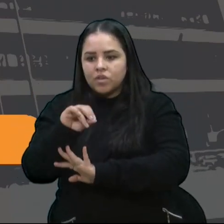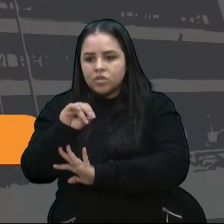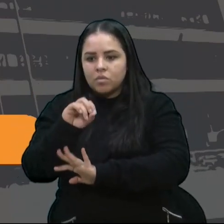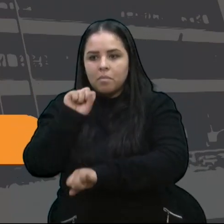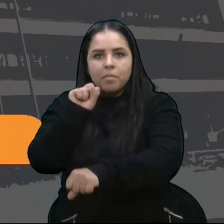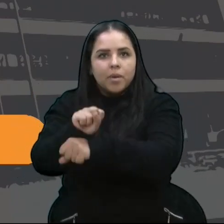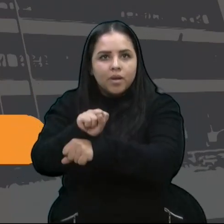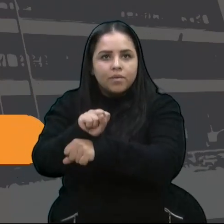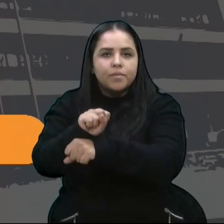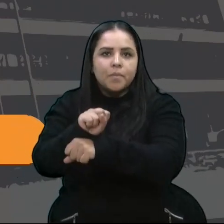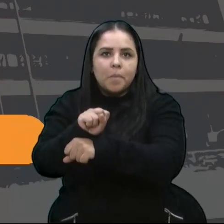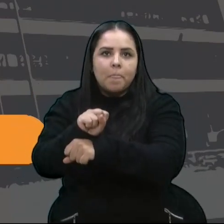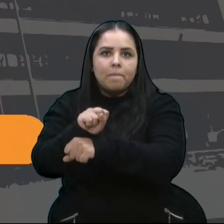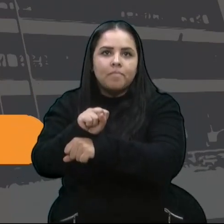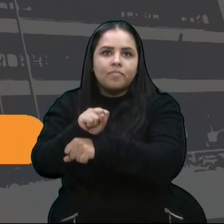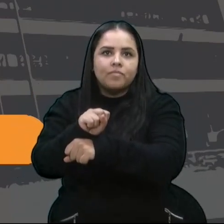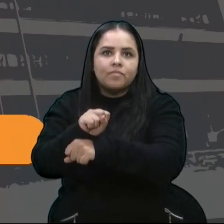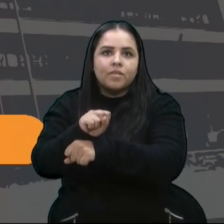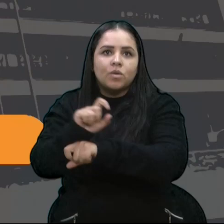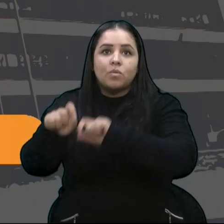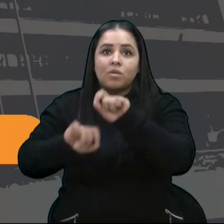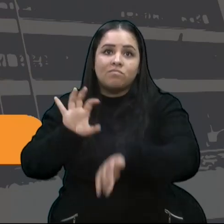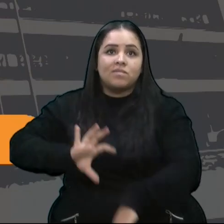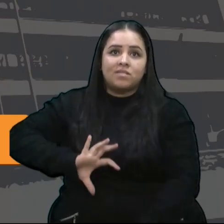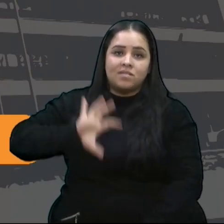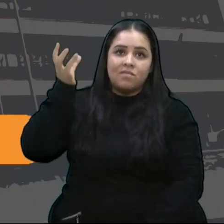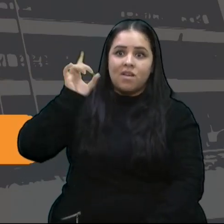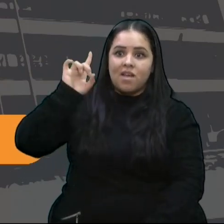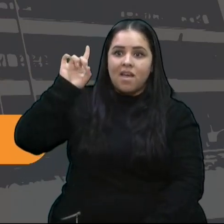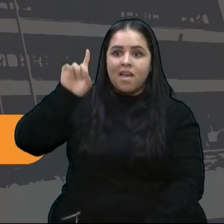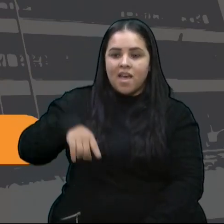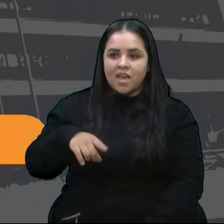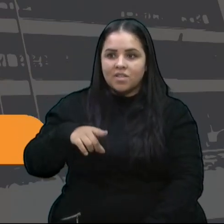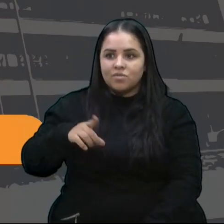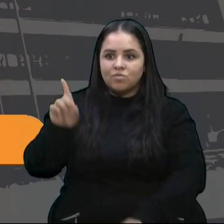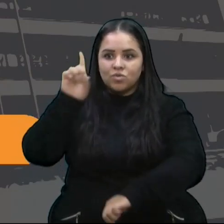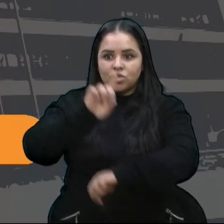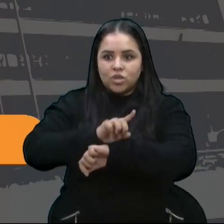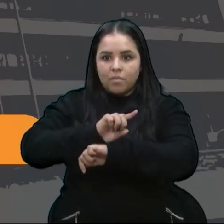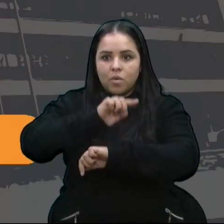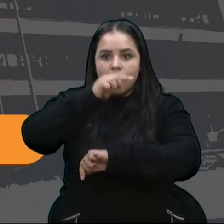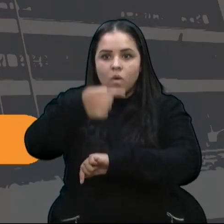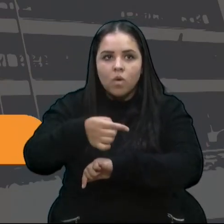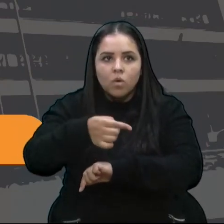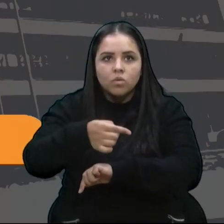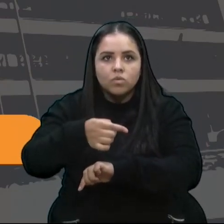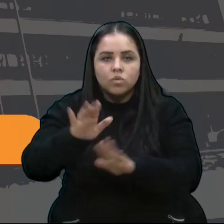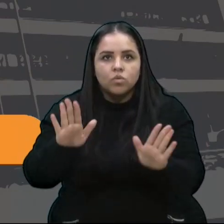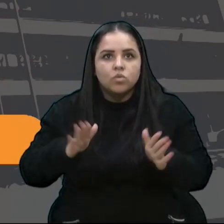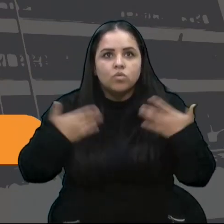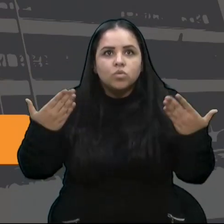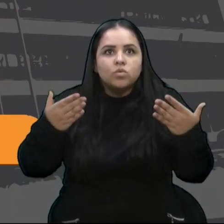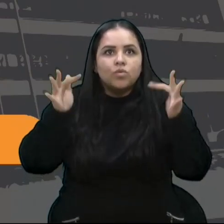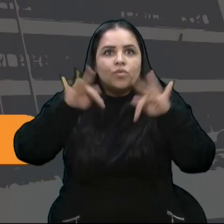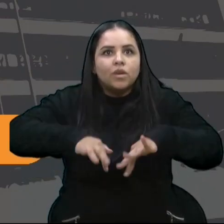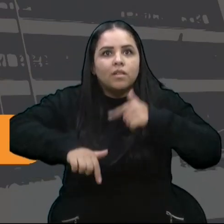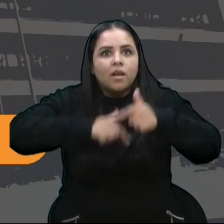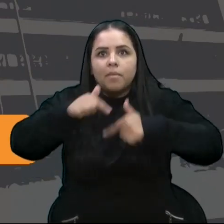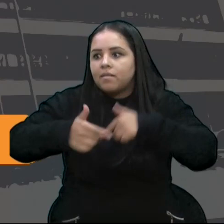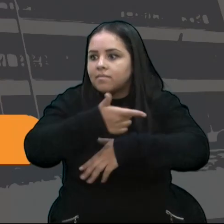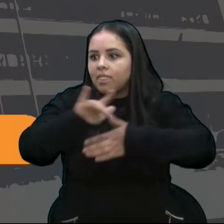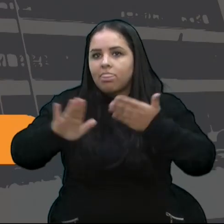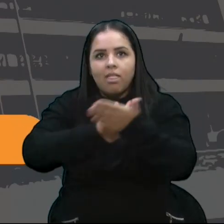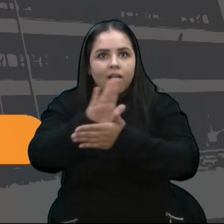E, automaticamente, a gente ficou do dia para a noite sem trabalho, literalmente. E aí, quando a gente começou